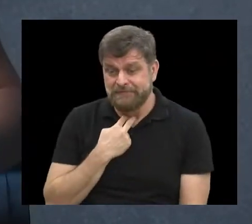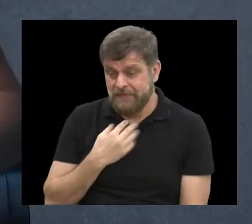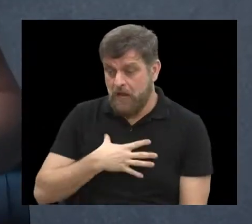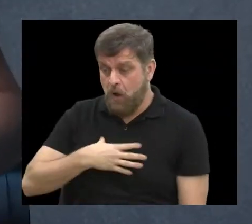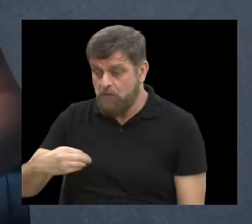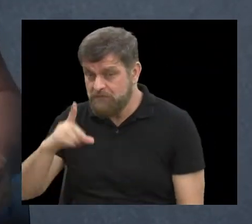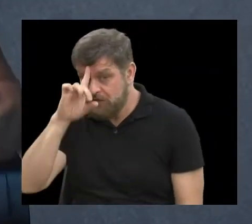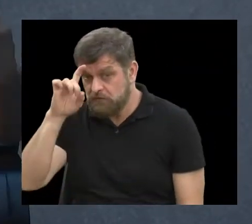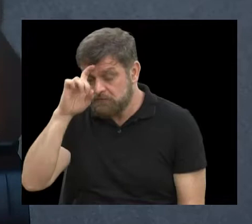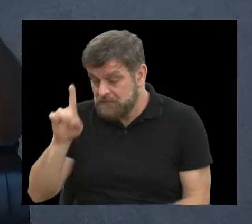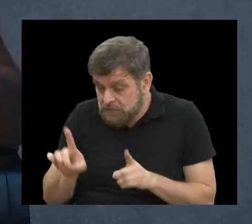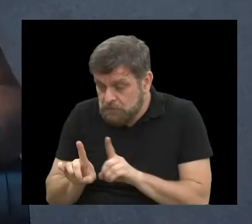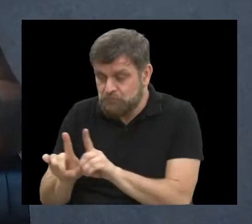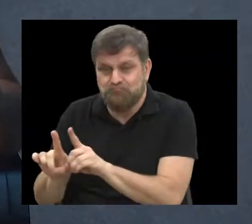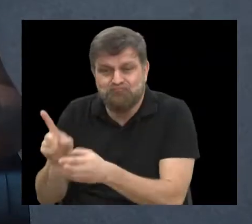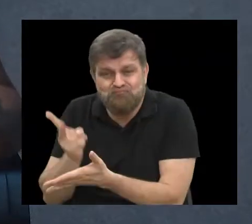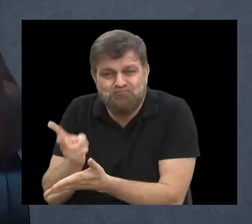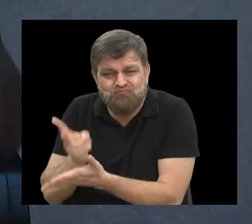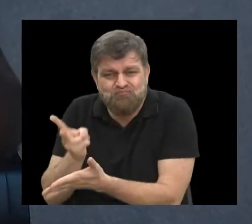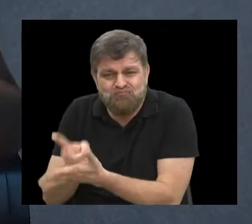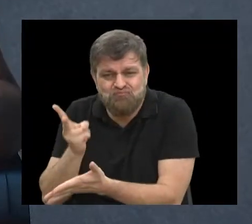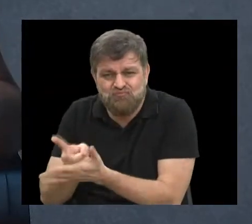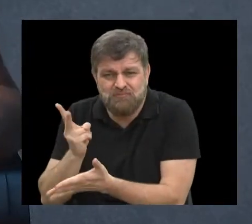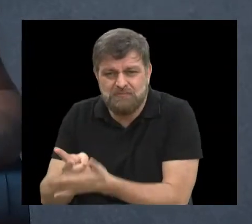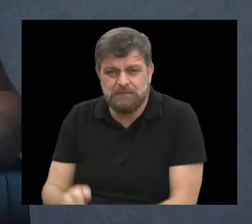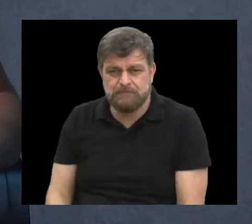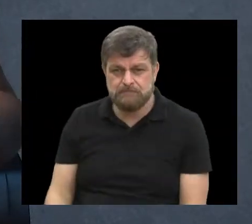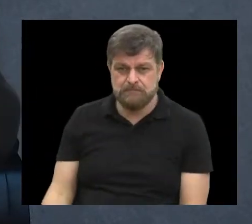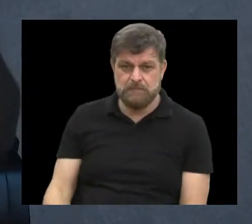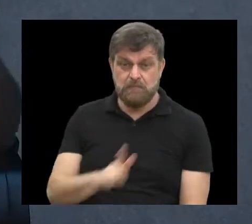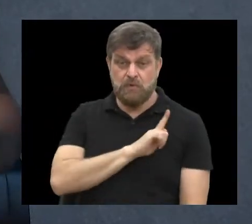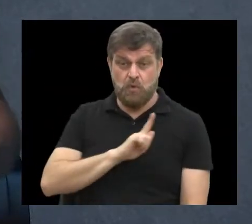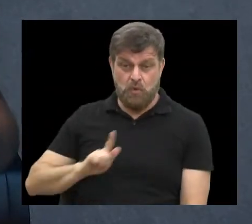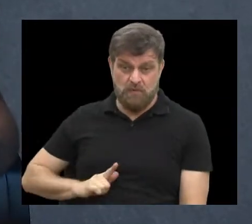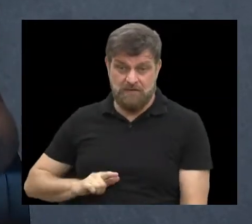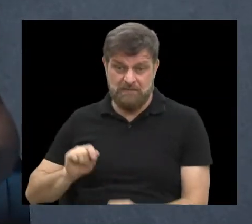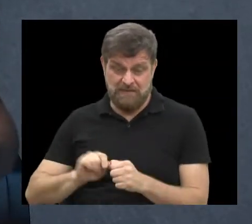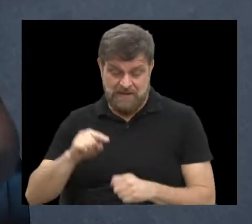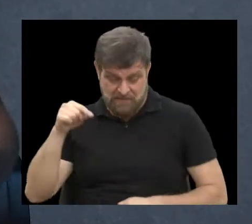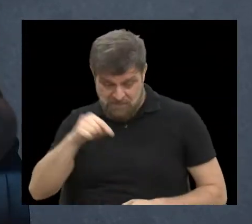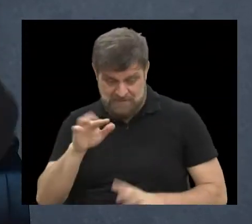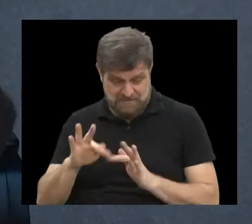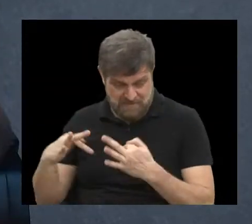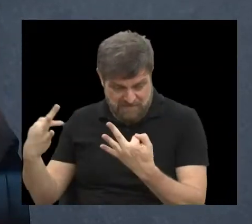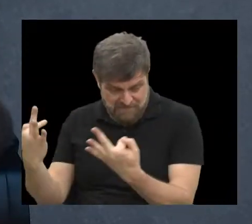dentro do hospital e o governo te diz que você precisa manter a sua família com um salário